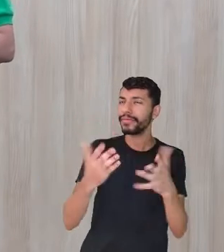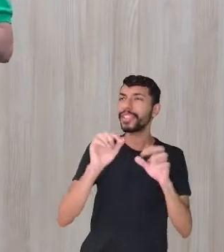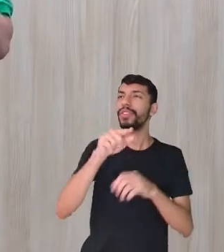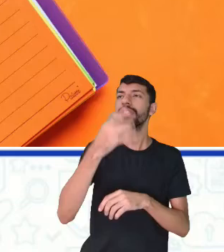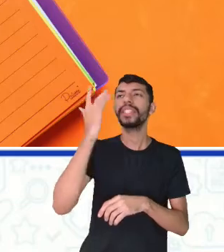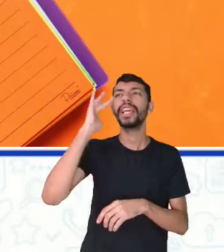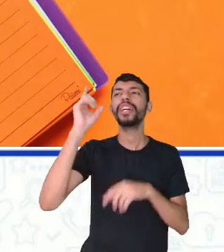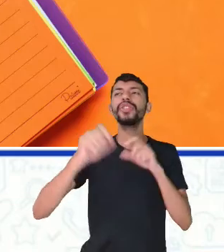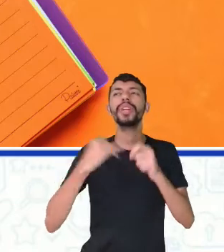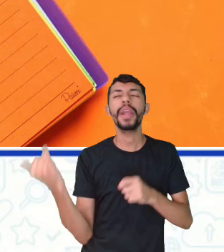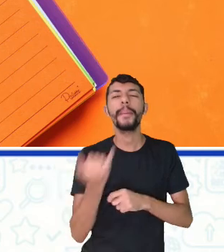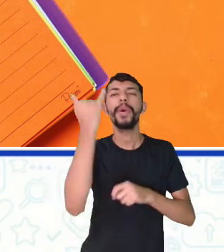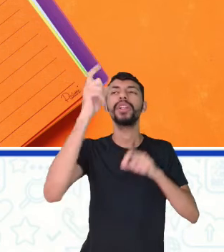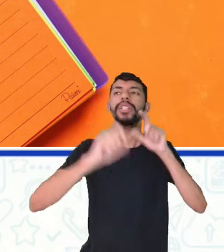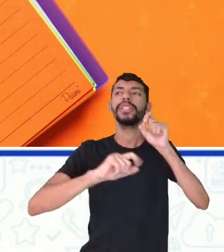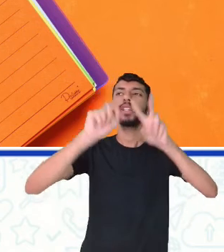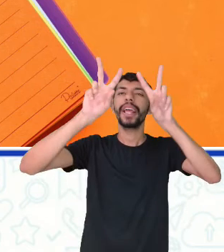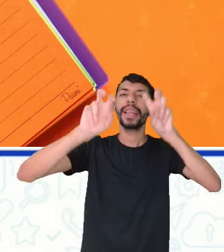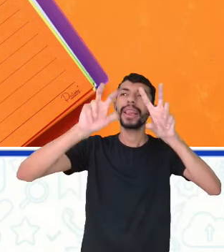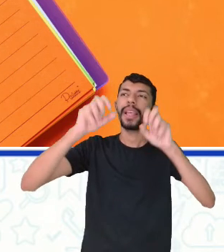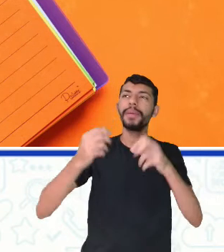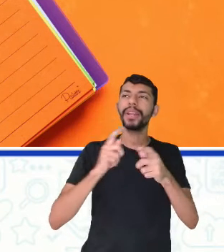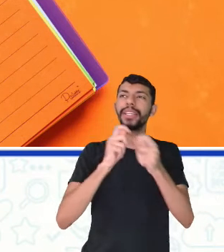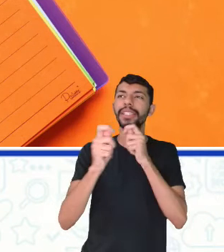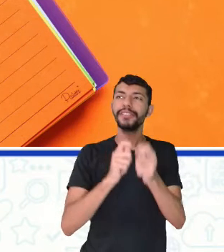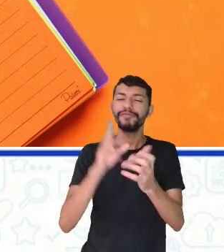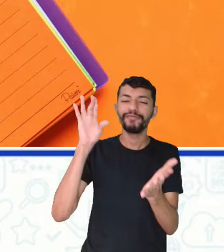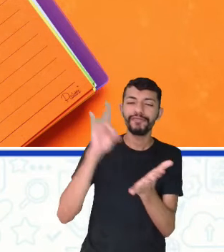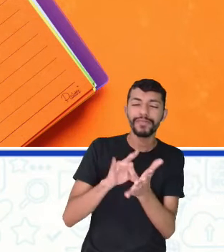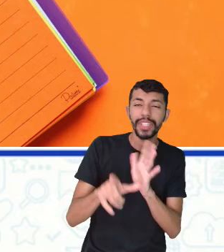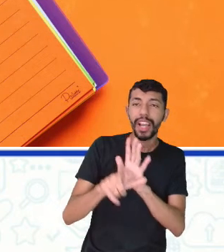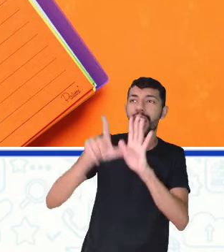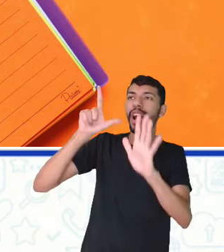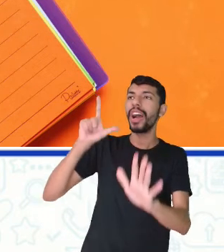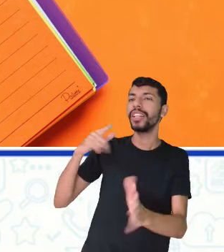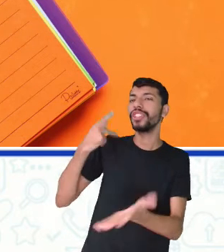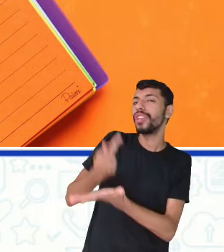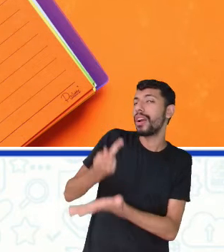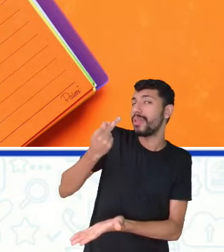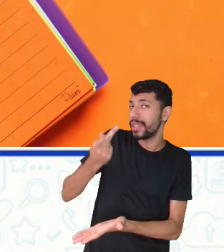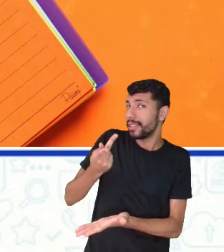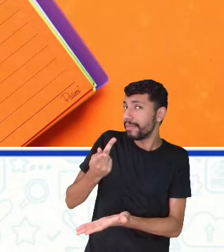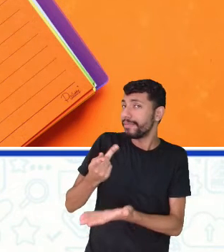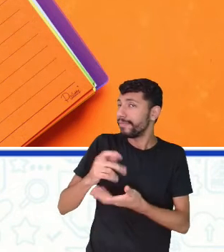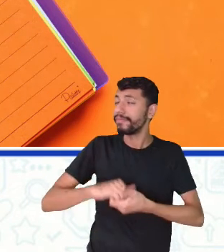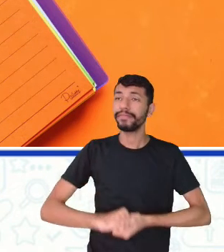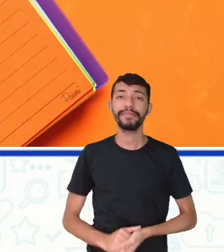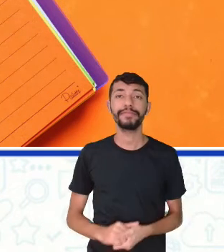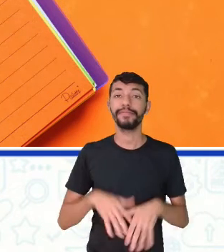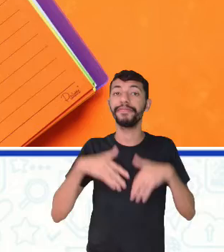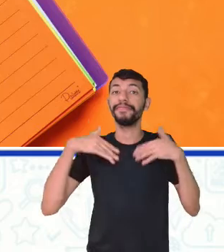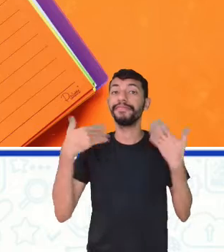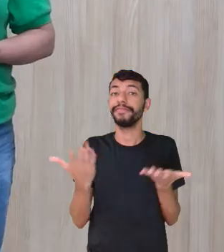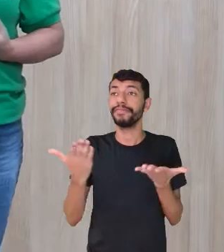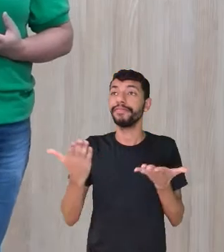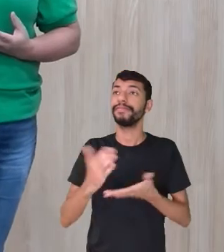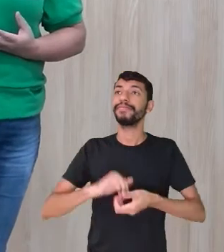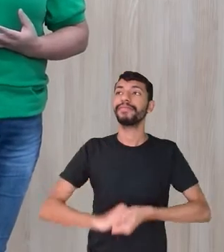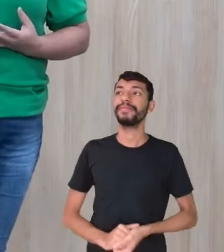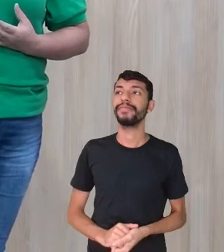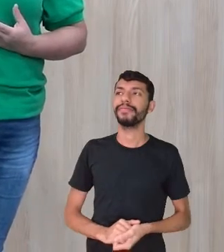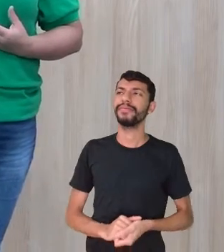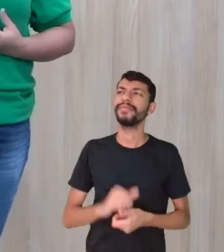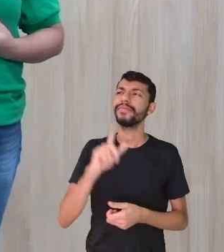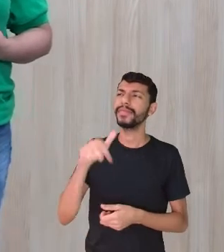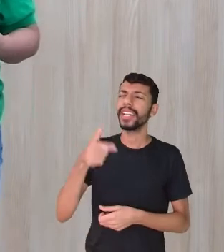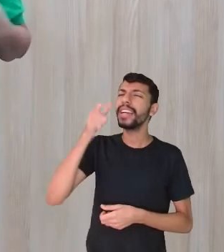importante definir o tema da entrevista antes dela acontecer? E aí?